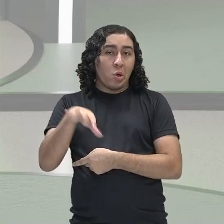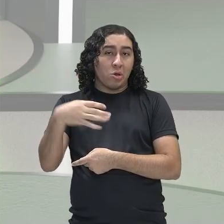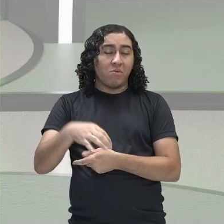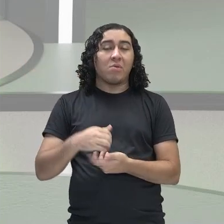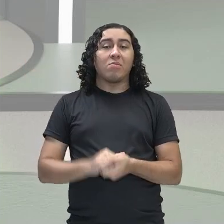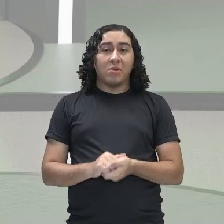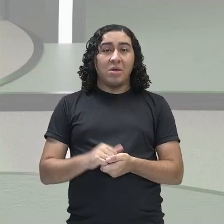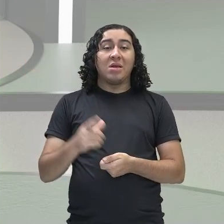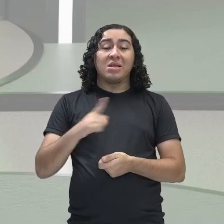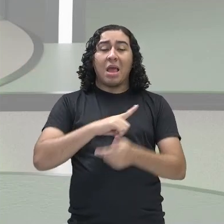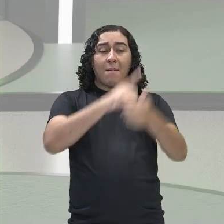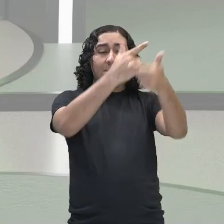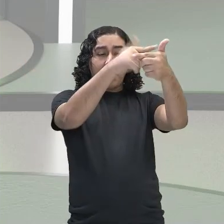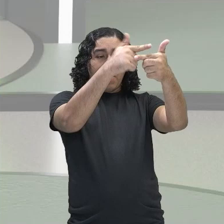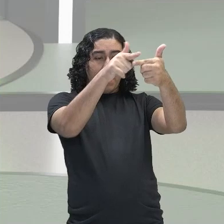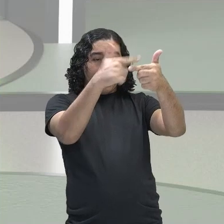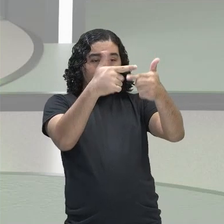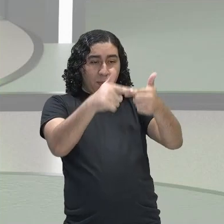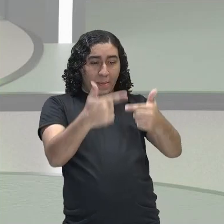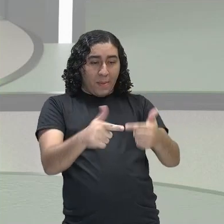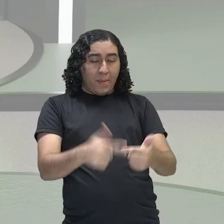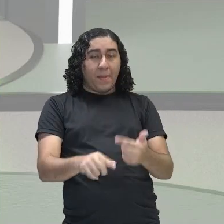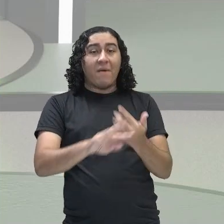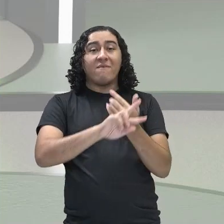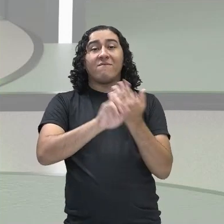o desmatamento de uma área que tem uma